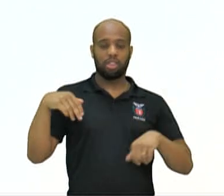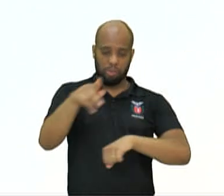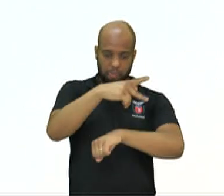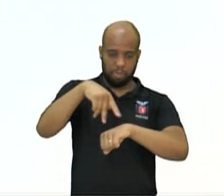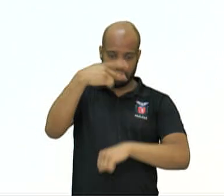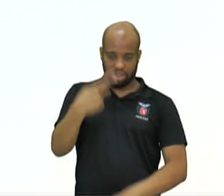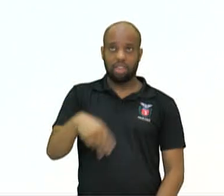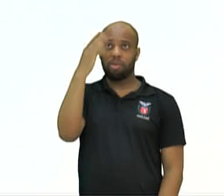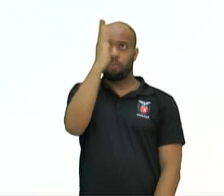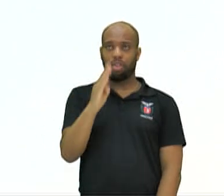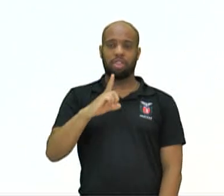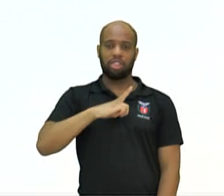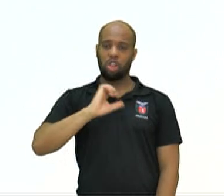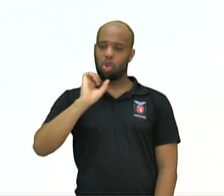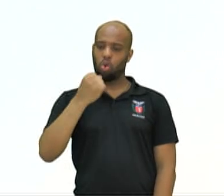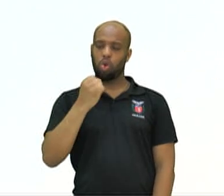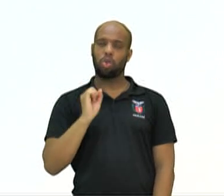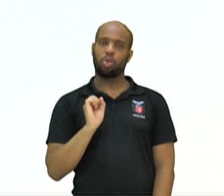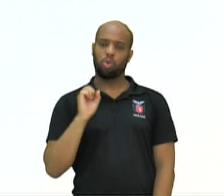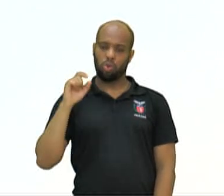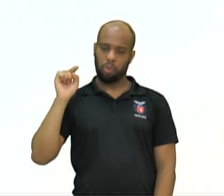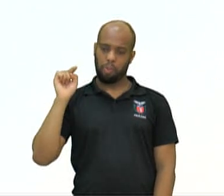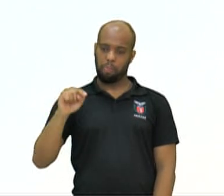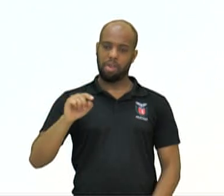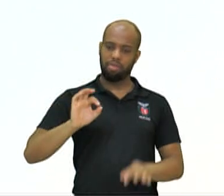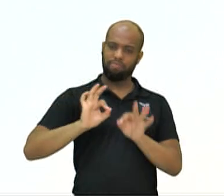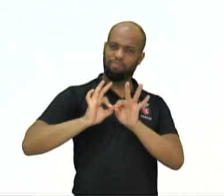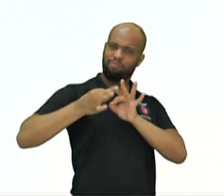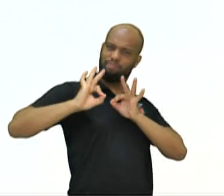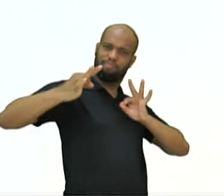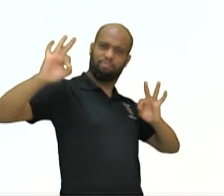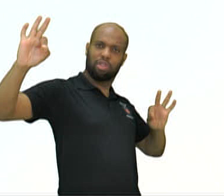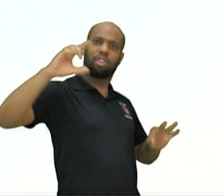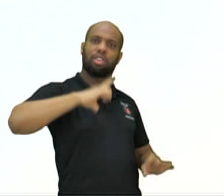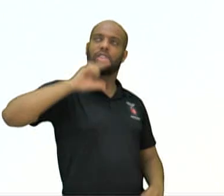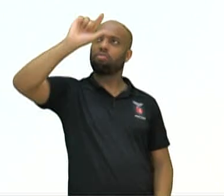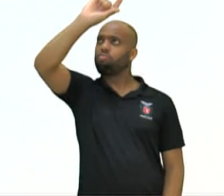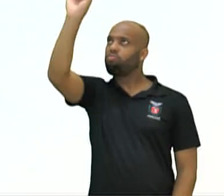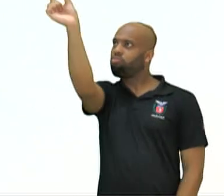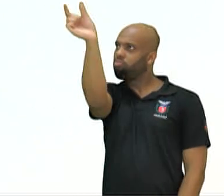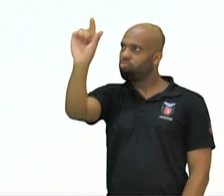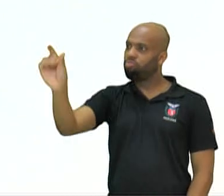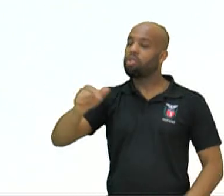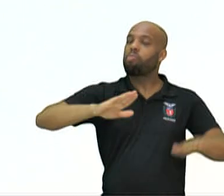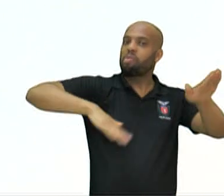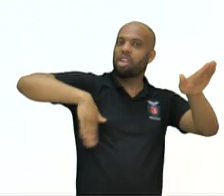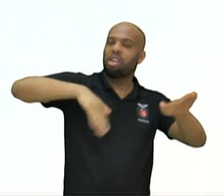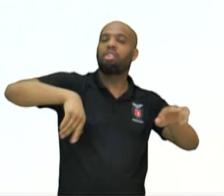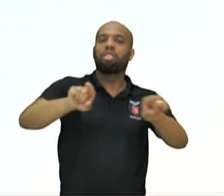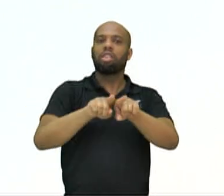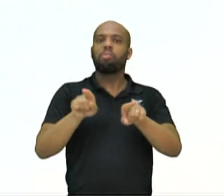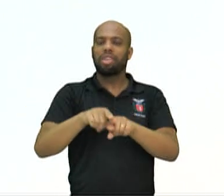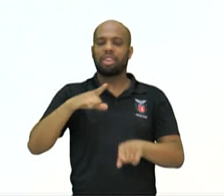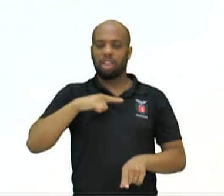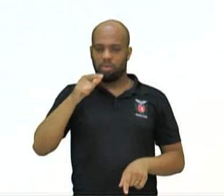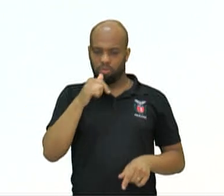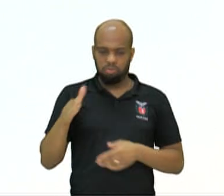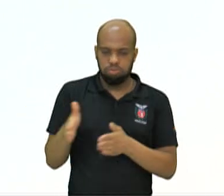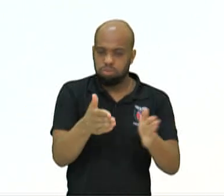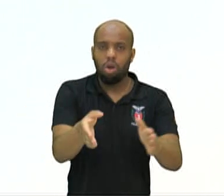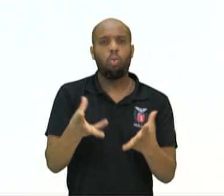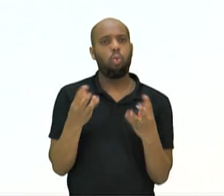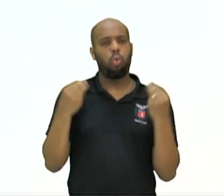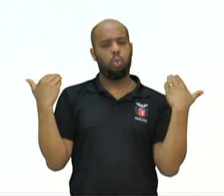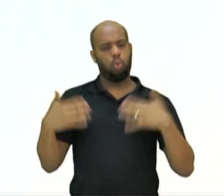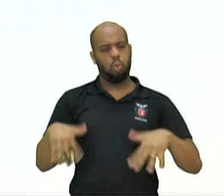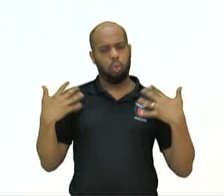tem 8.000 quilômetros de costa e possui o maior número de rios no mundo. Realizar